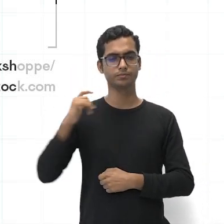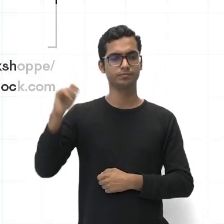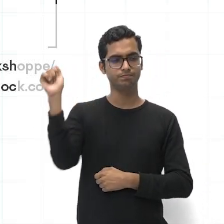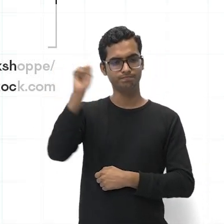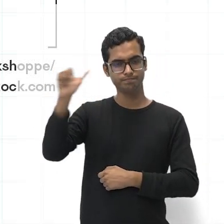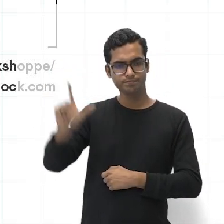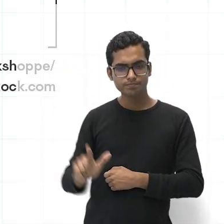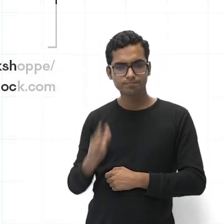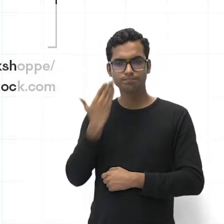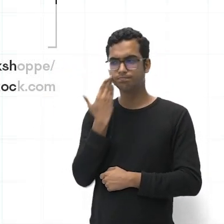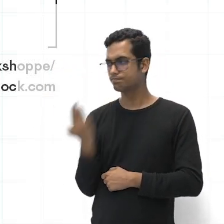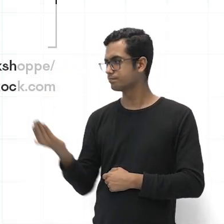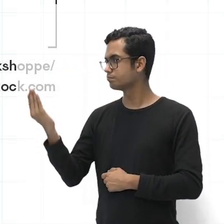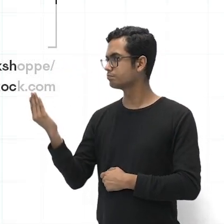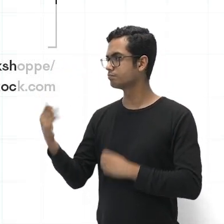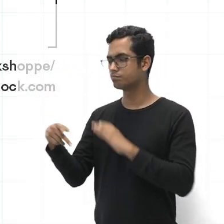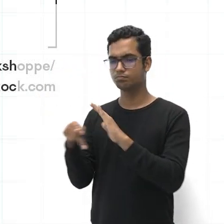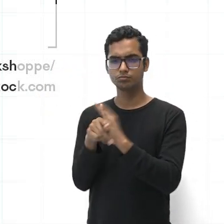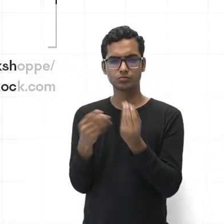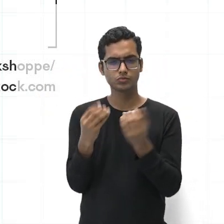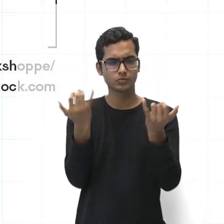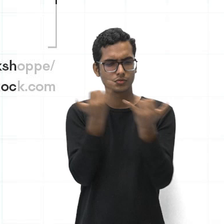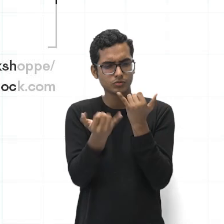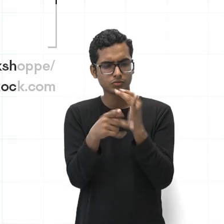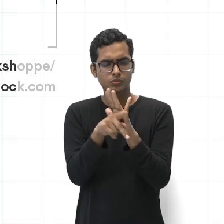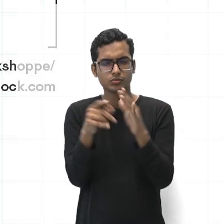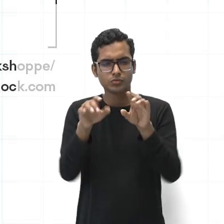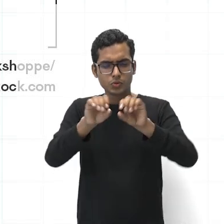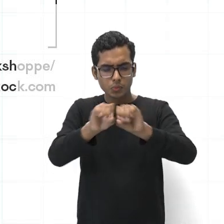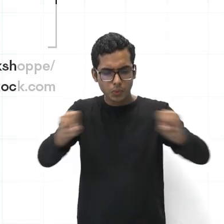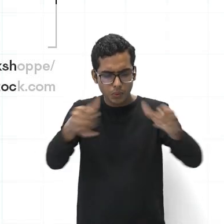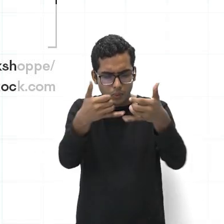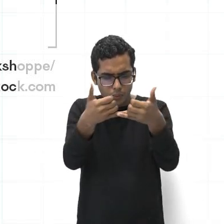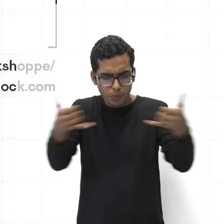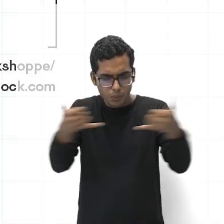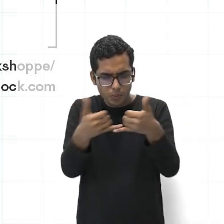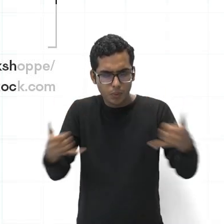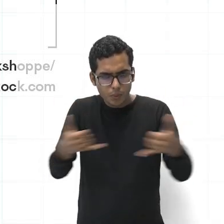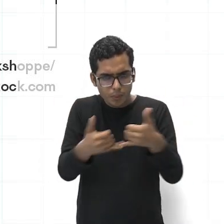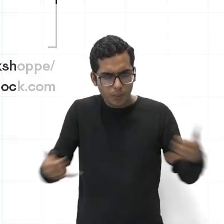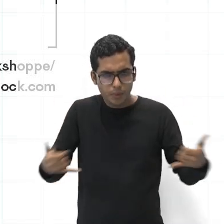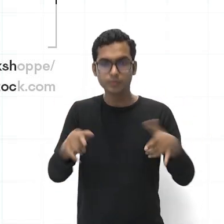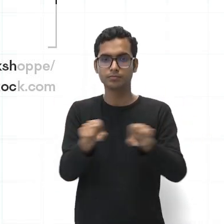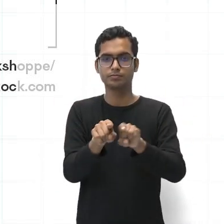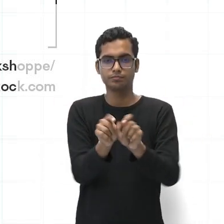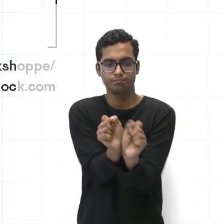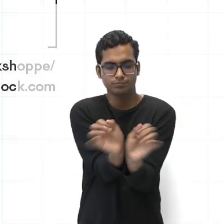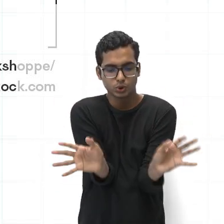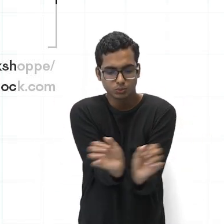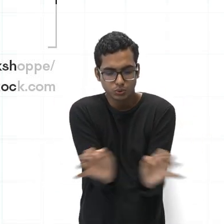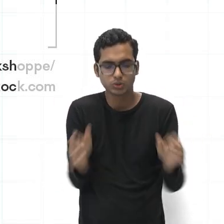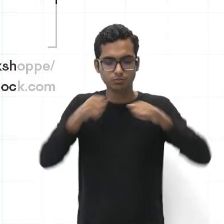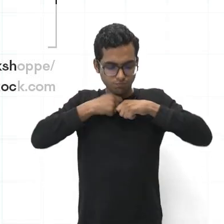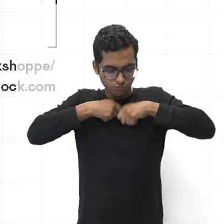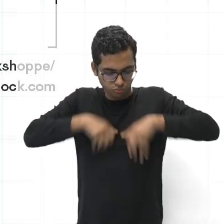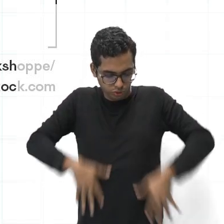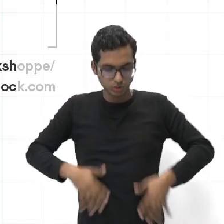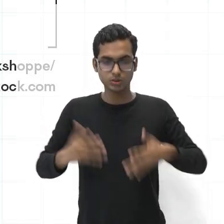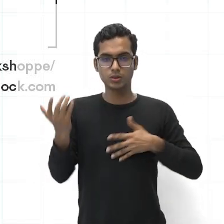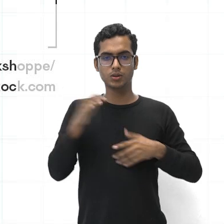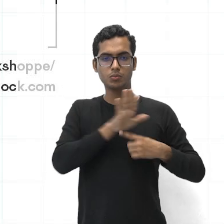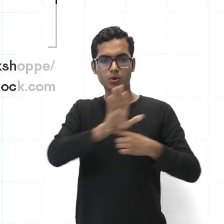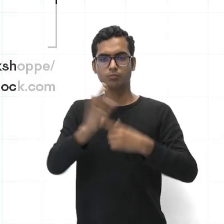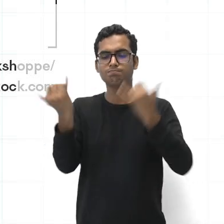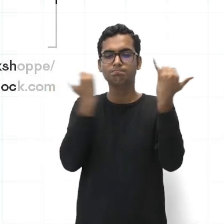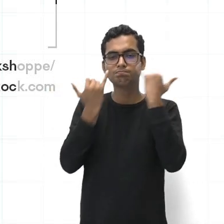né? São como cabos de comunicação compostos por fibras nervosas que transmitem